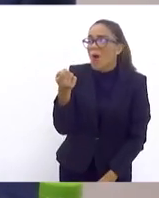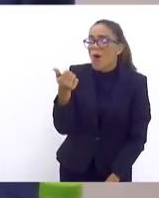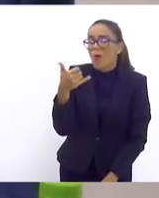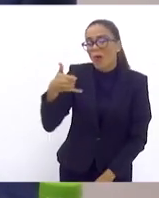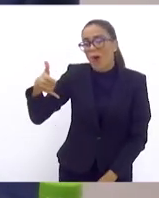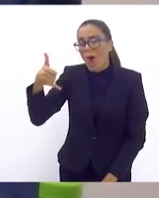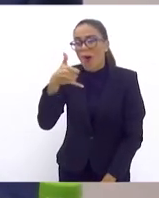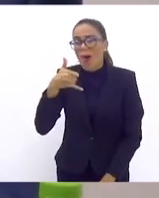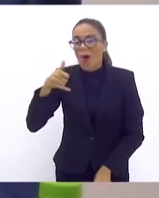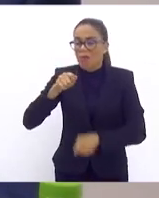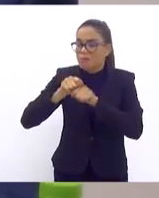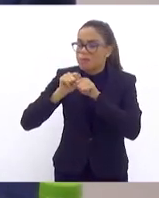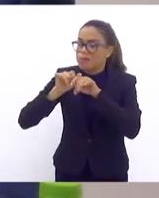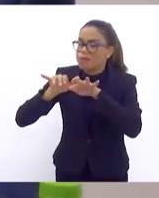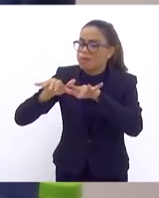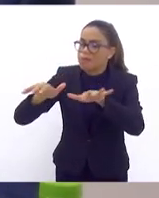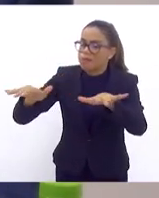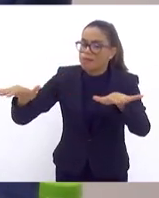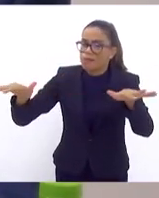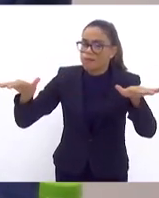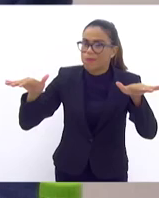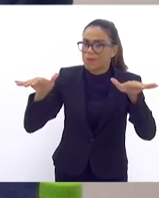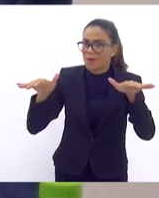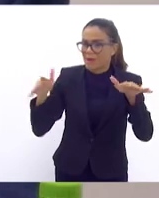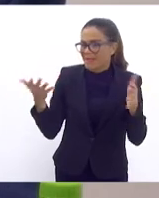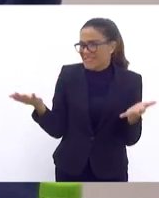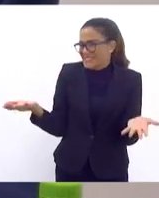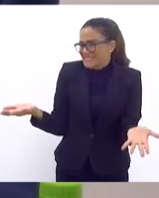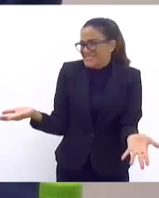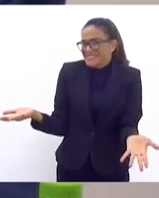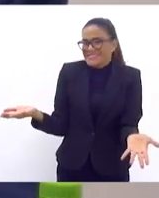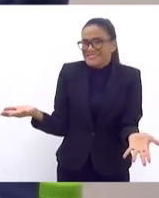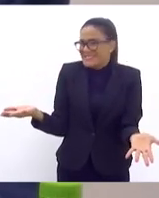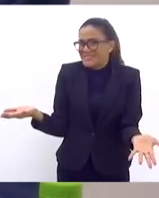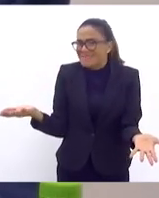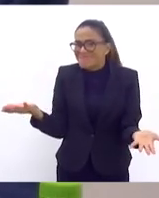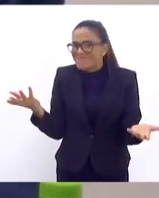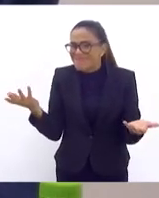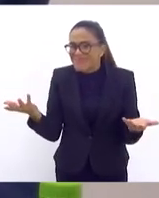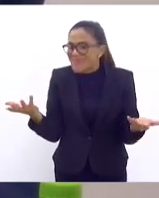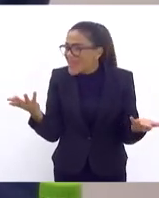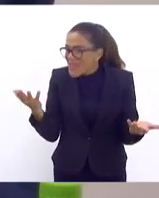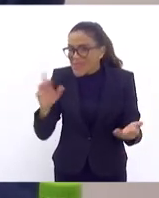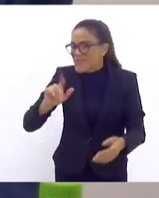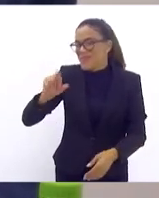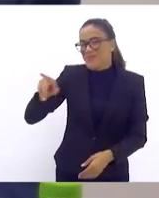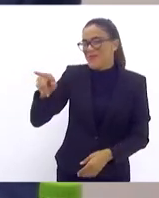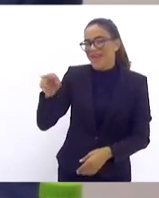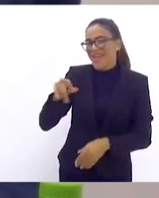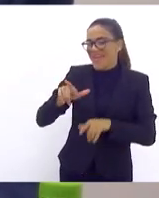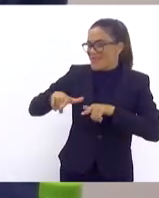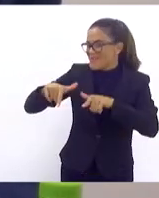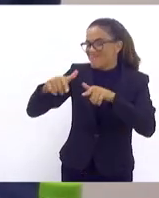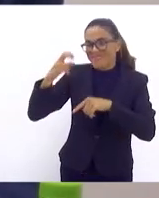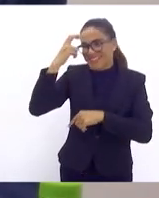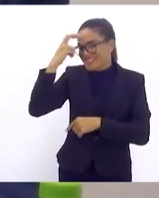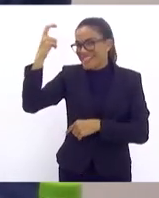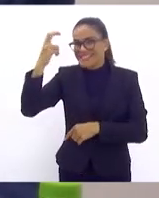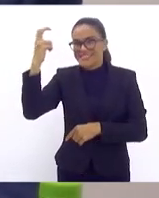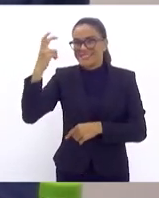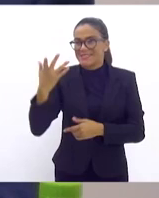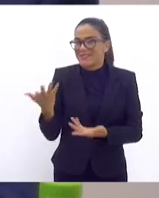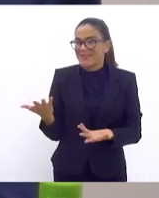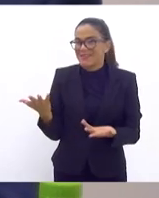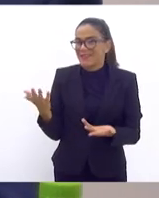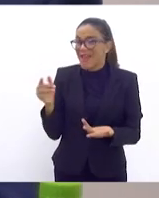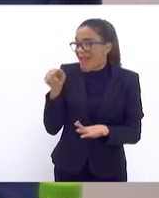Guanabara. Quantos litros? 4. Isso é um descaso, isso é um descalabro, isso é uma cíntia inteligência de todos nós aqui. Isso